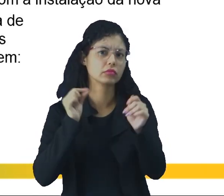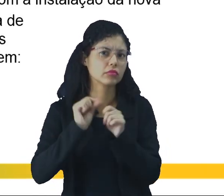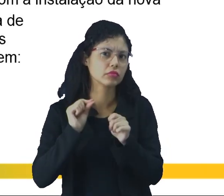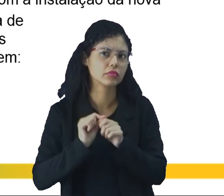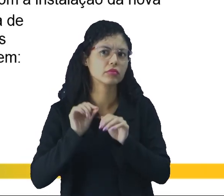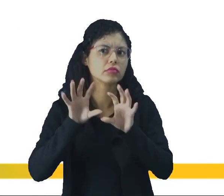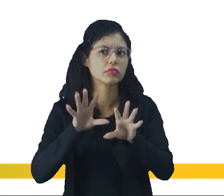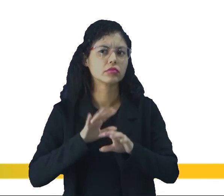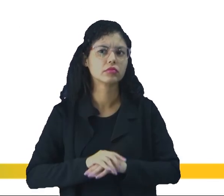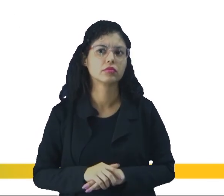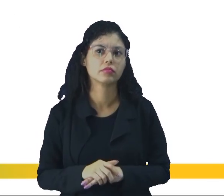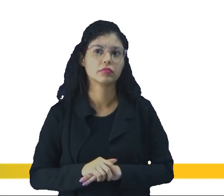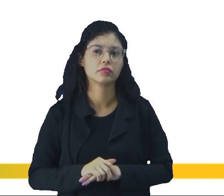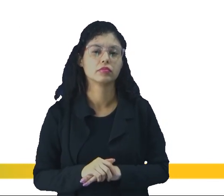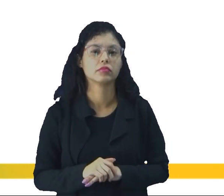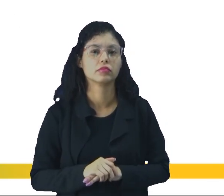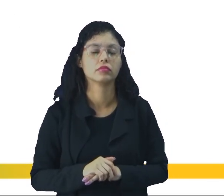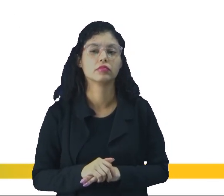vai fazer isso?